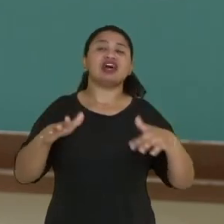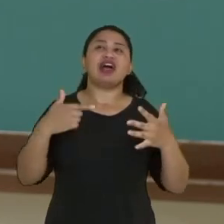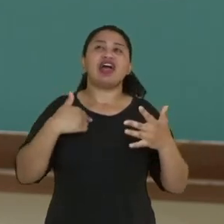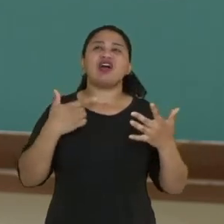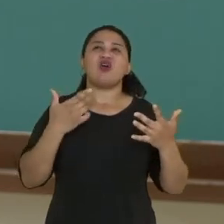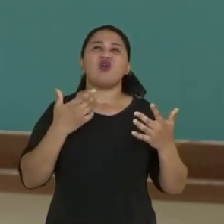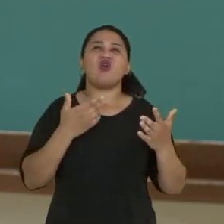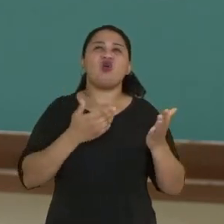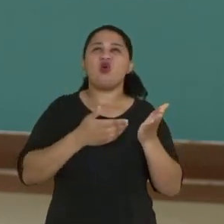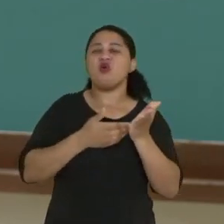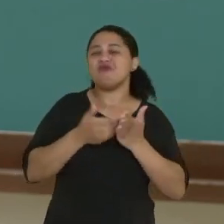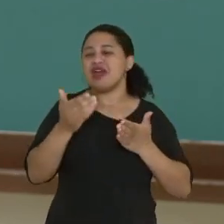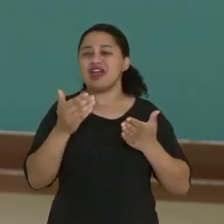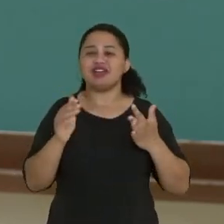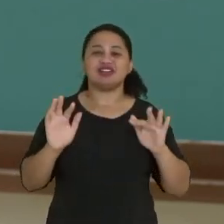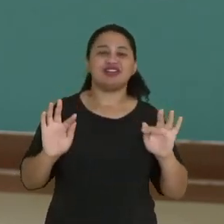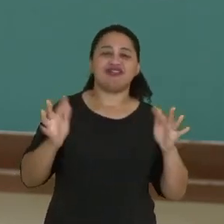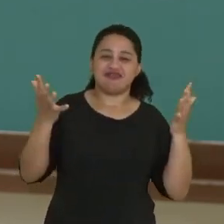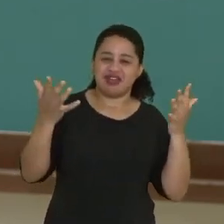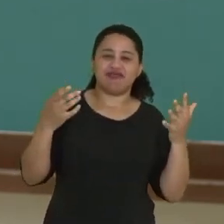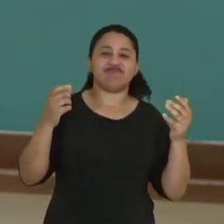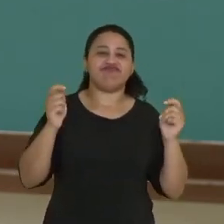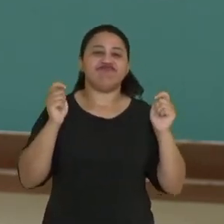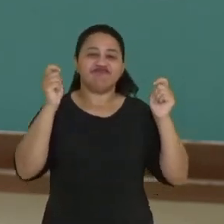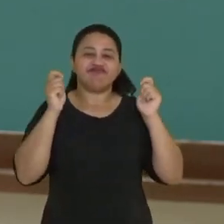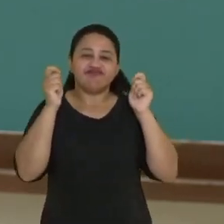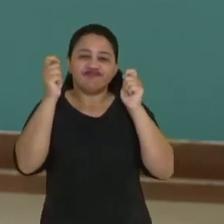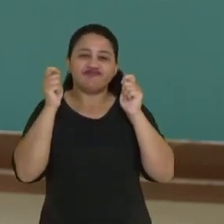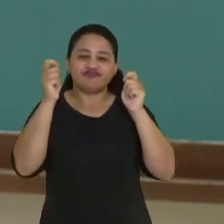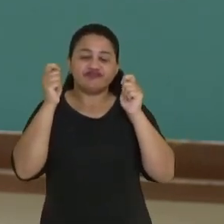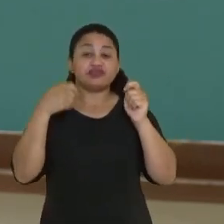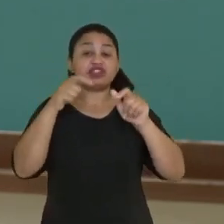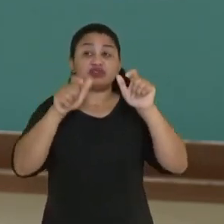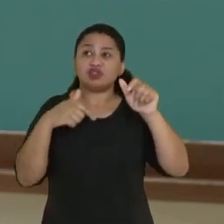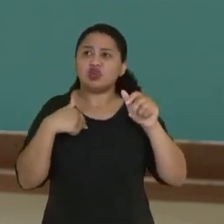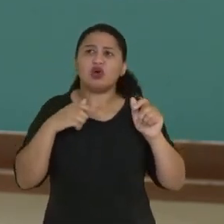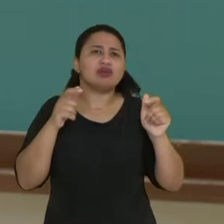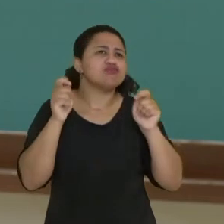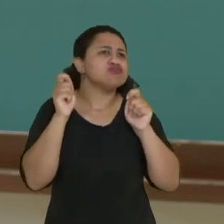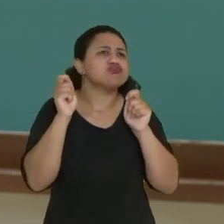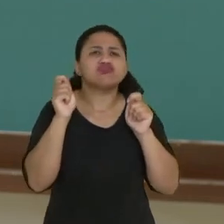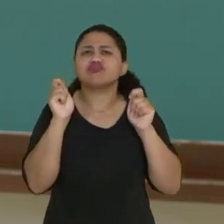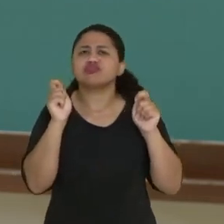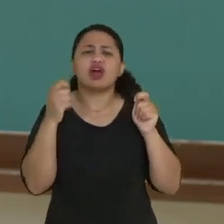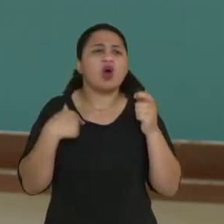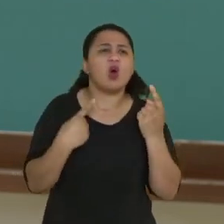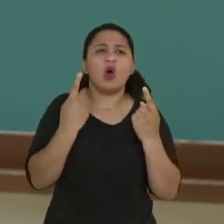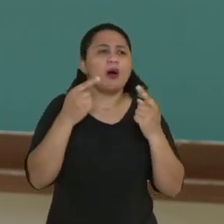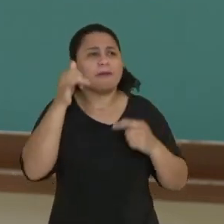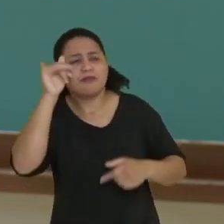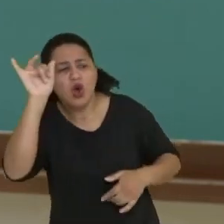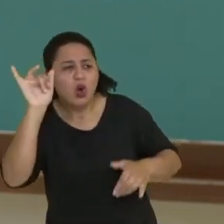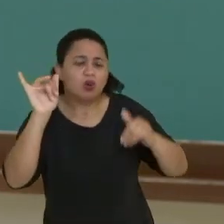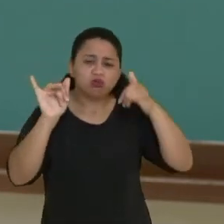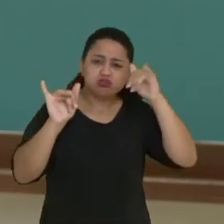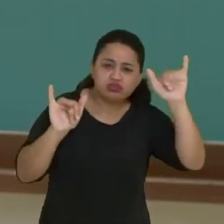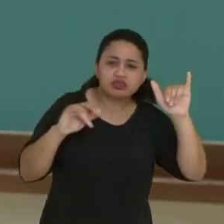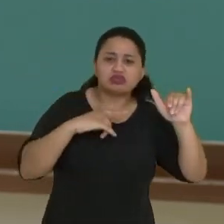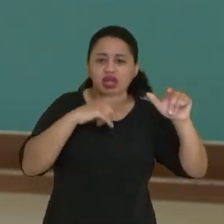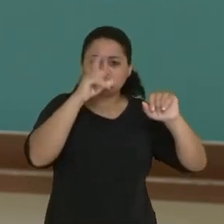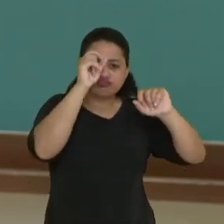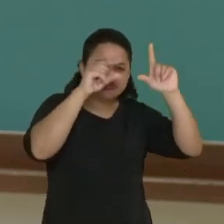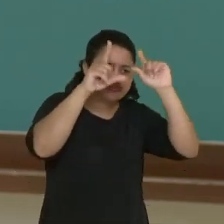torcida, né? Igual o jogo de futebol, então as pessoas realmente torcem ali pelo seu boi, né? Tem o caprichoso e o